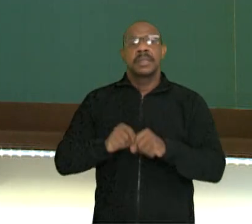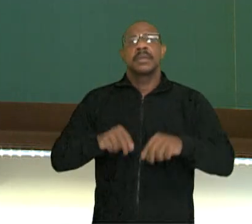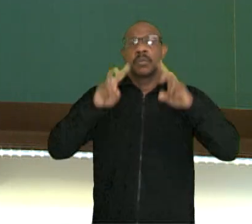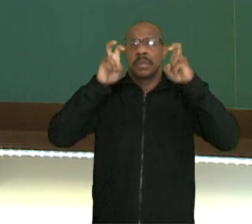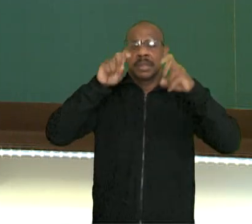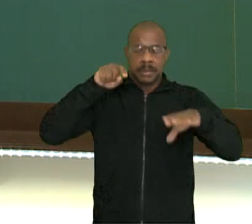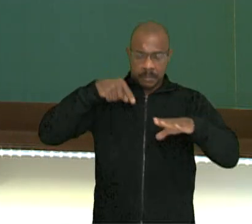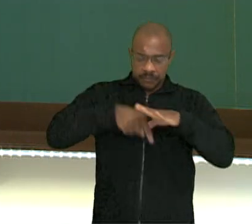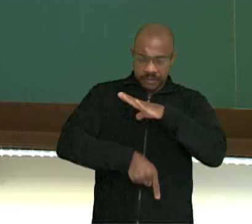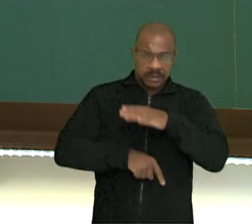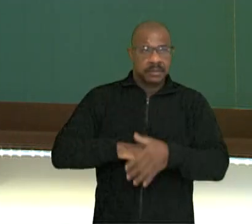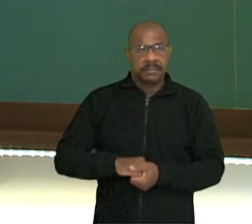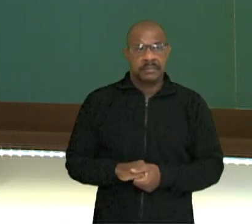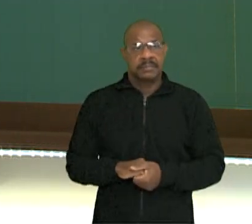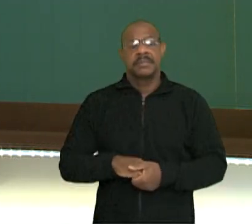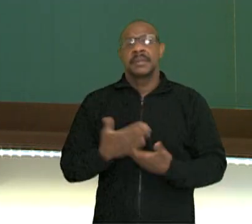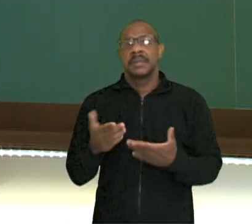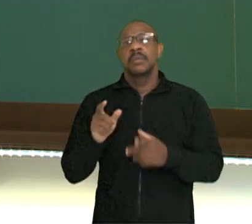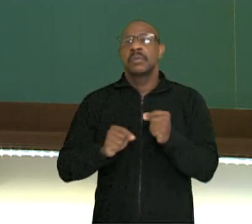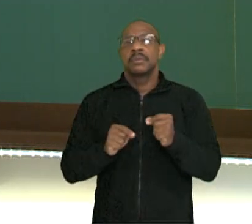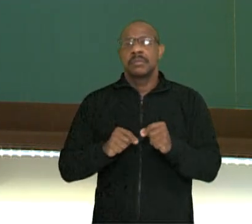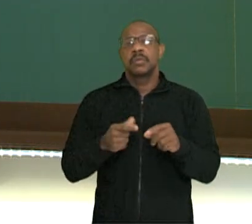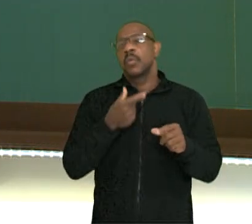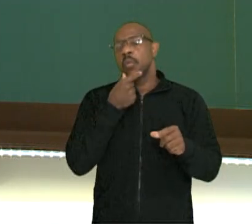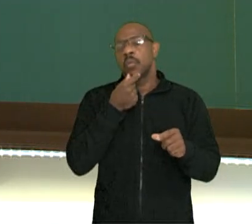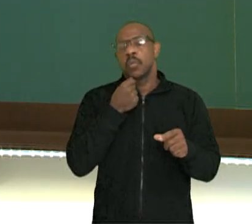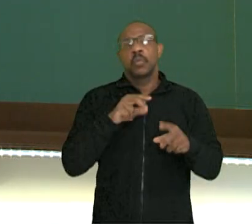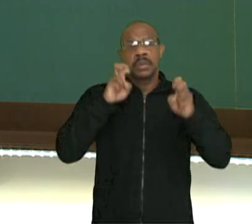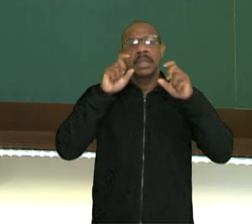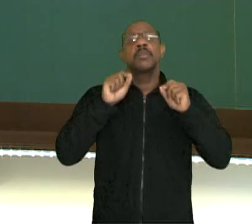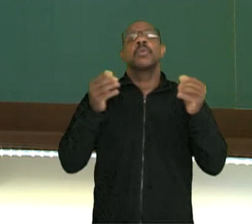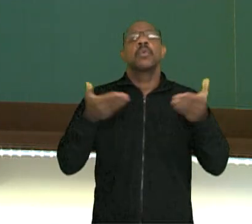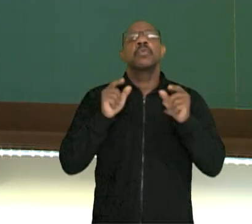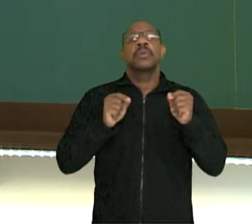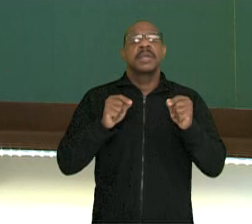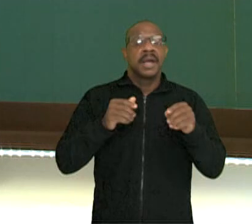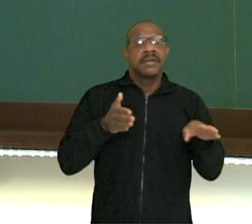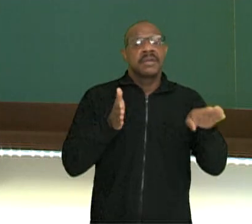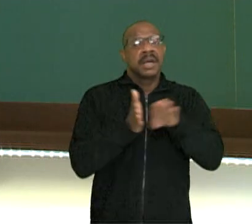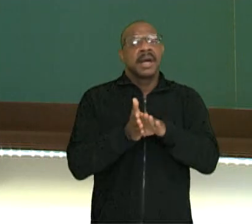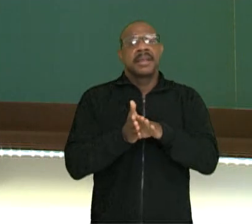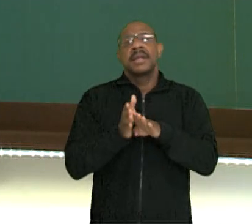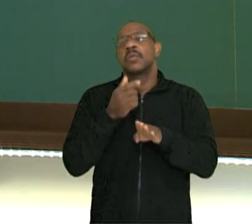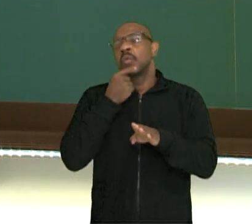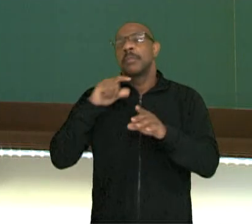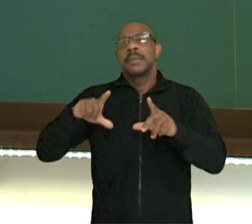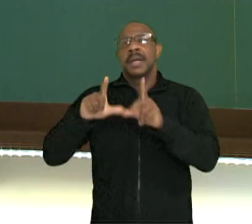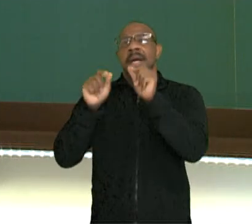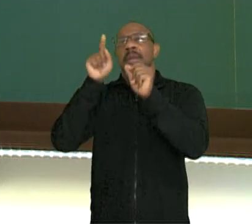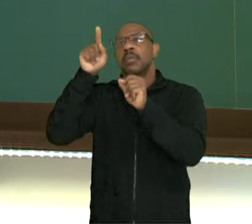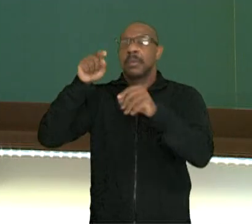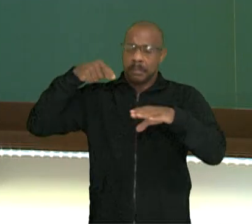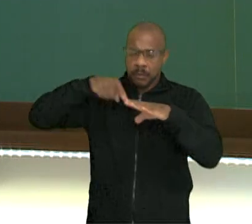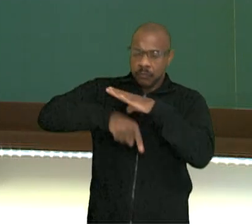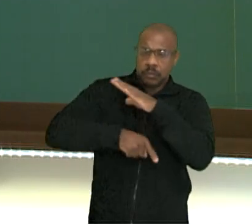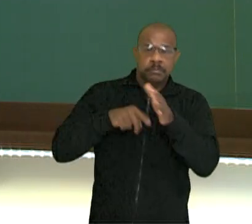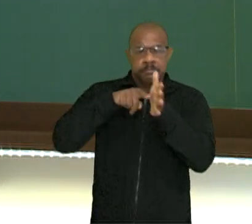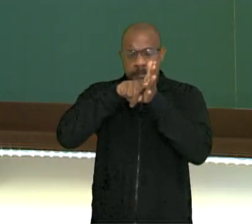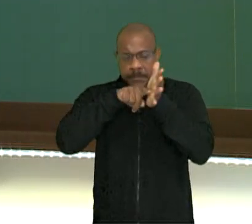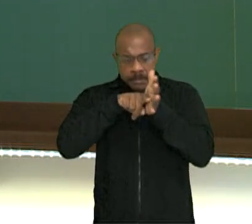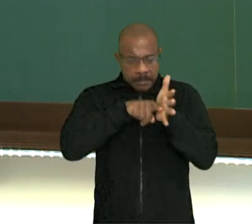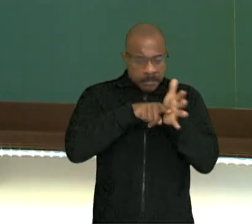assunto, como no nosso caso aqui, a chegada do homem à Lua. Vimos que o texto explora também o